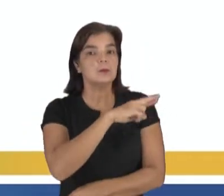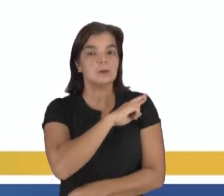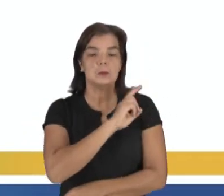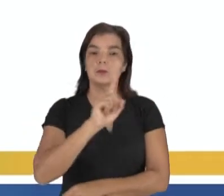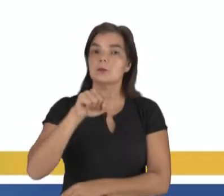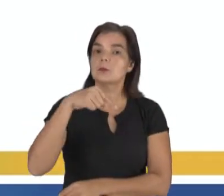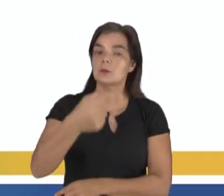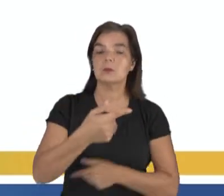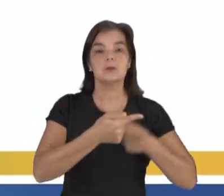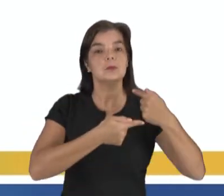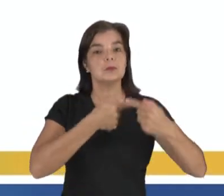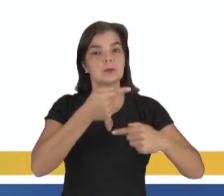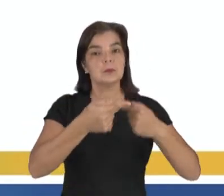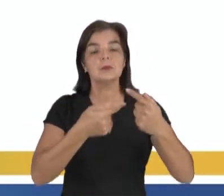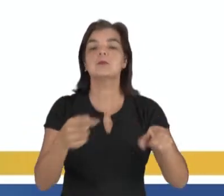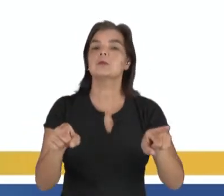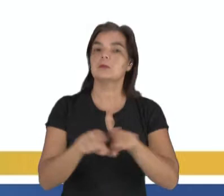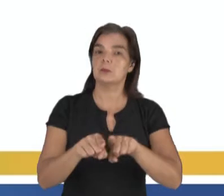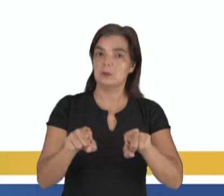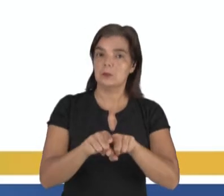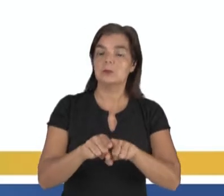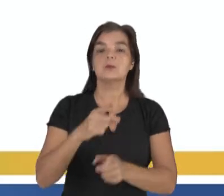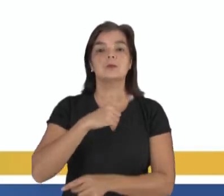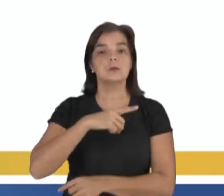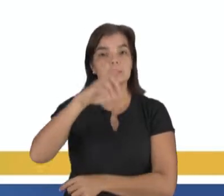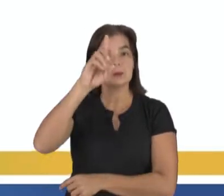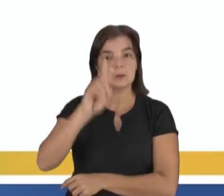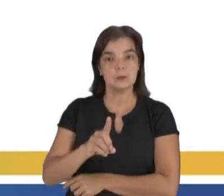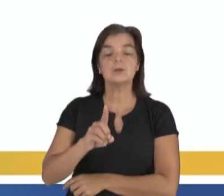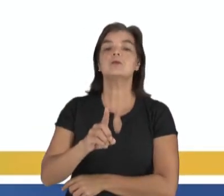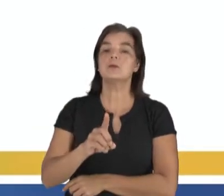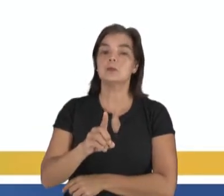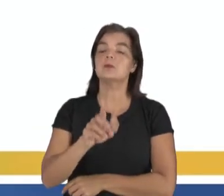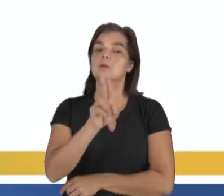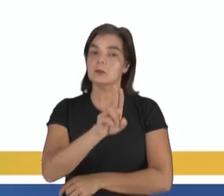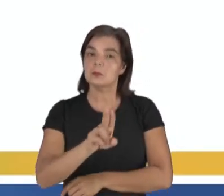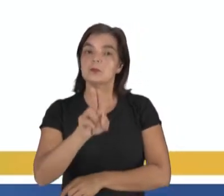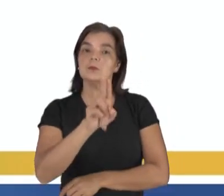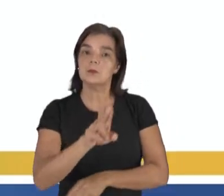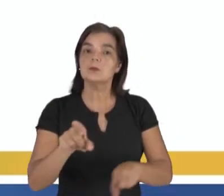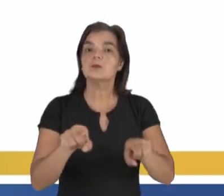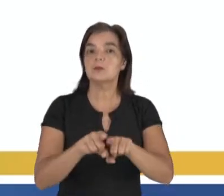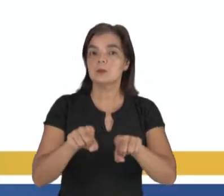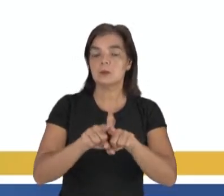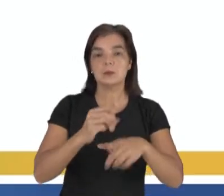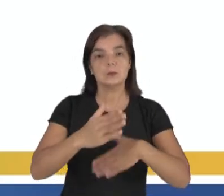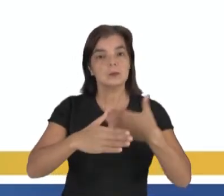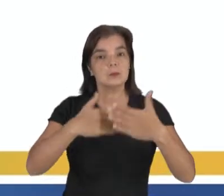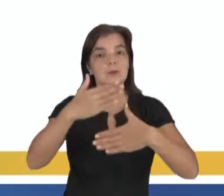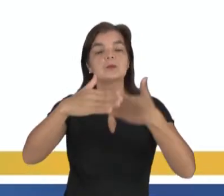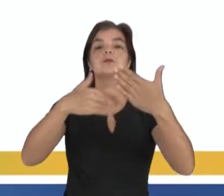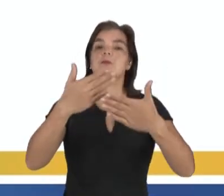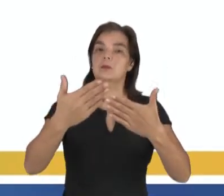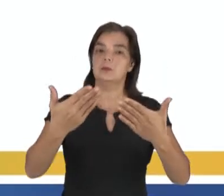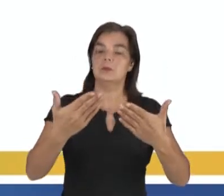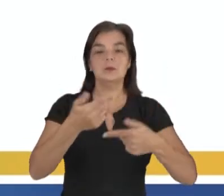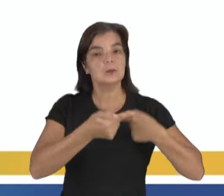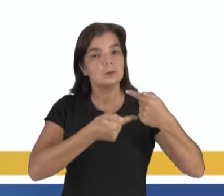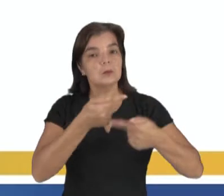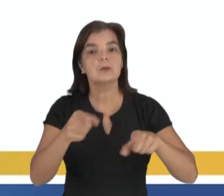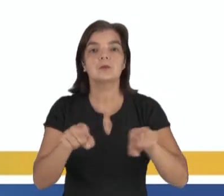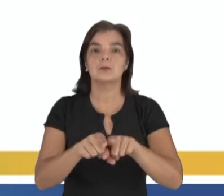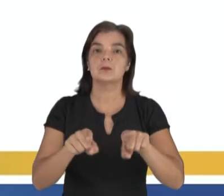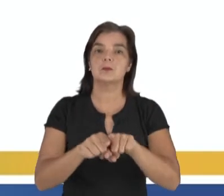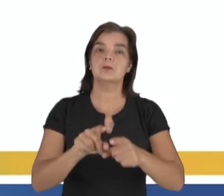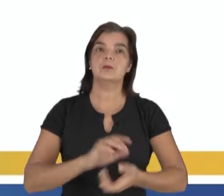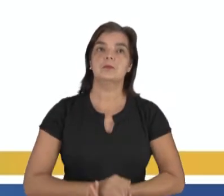as próximas gerações também tenham o direito de usufruir desses recursos para o desenvolvimento da sua geração